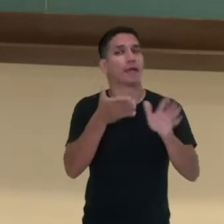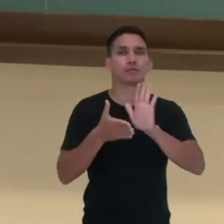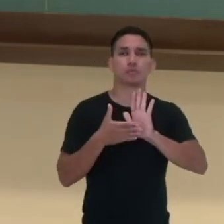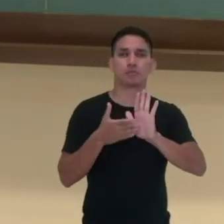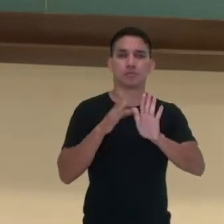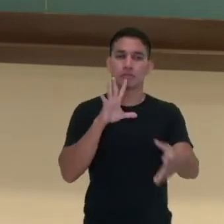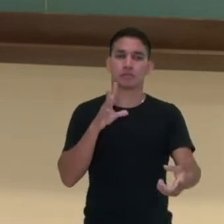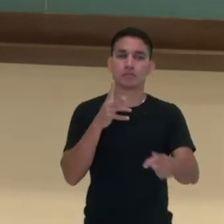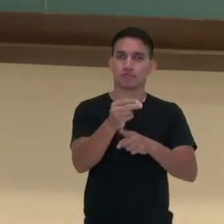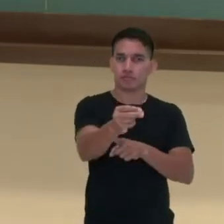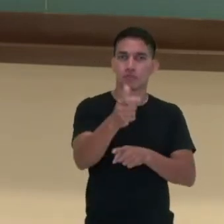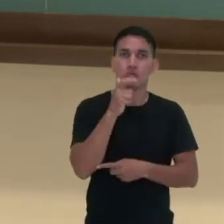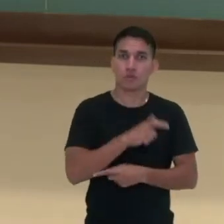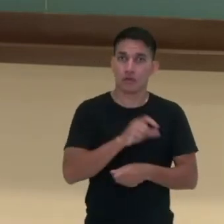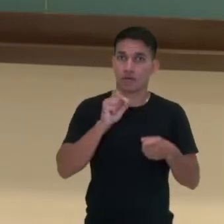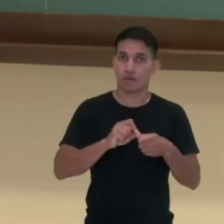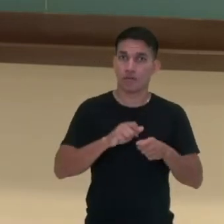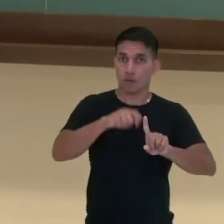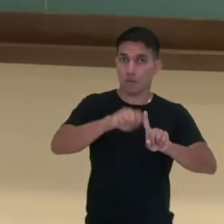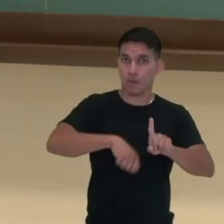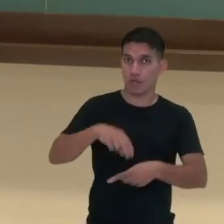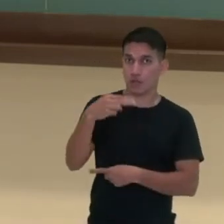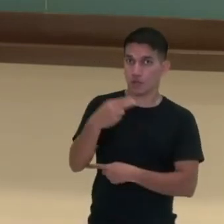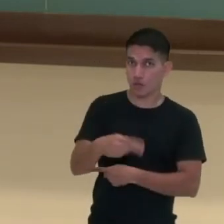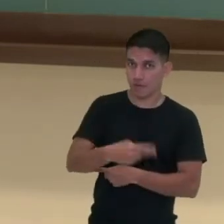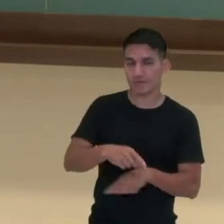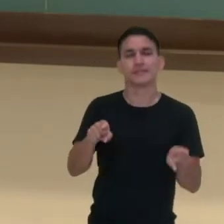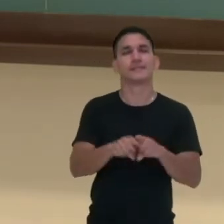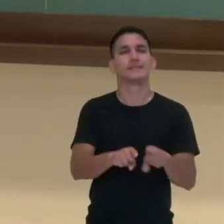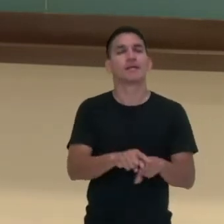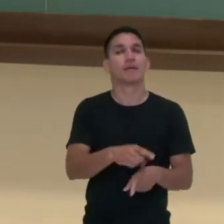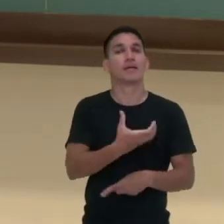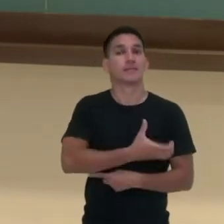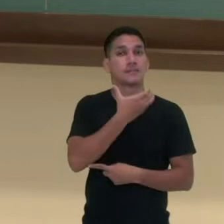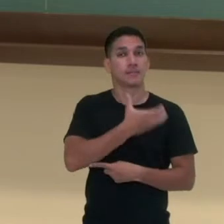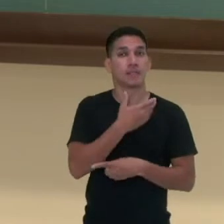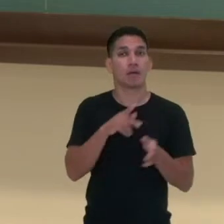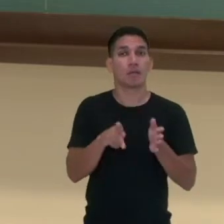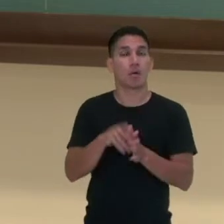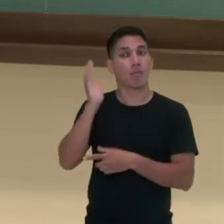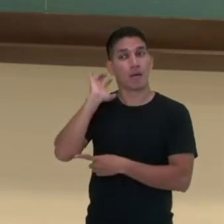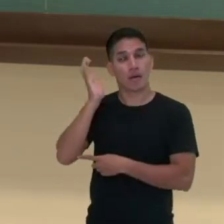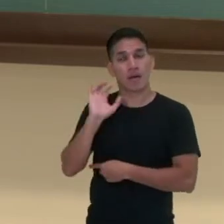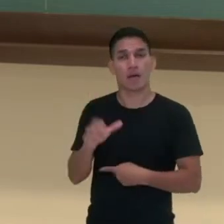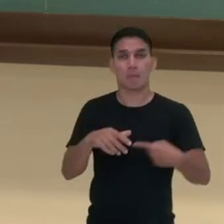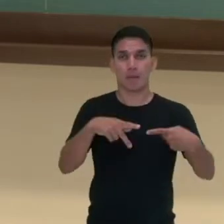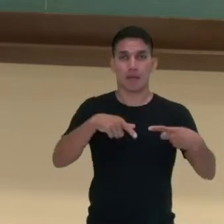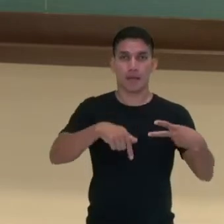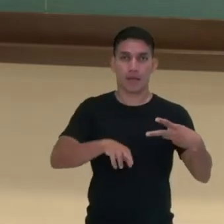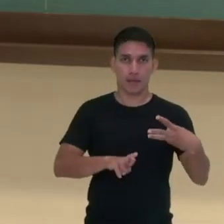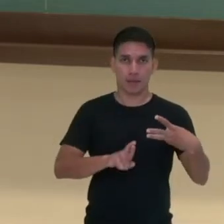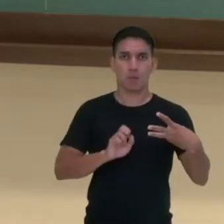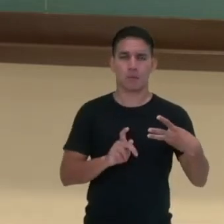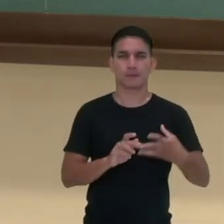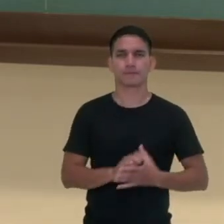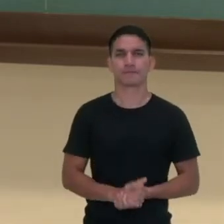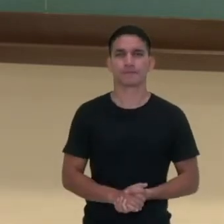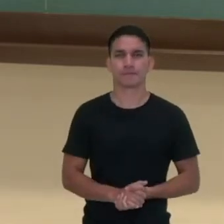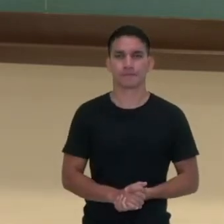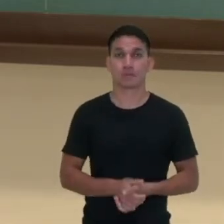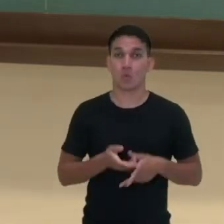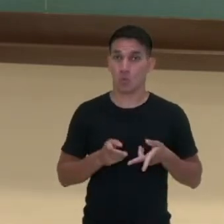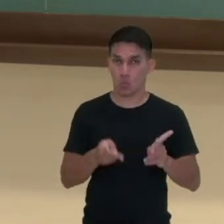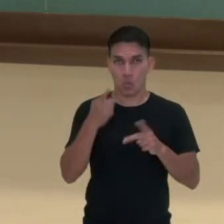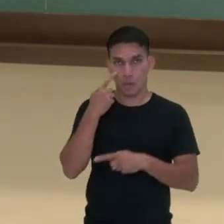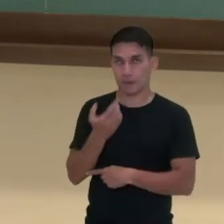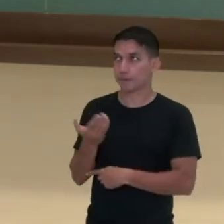pretendo obter no mês de novembro e de dezembro do rádio P, Q e R, ok? Vamos continuar